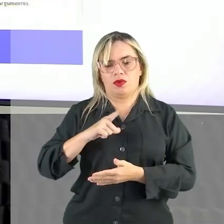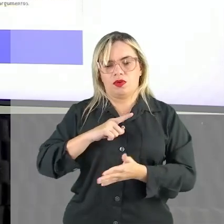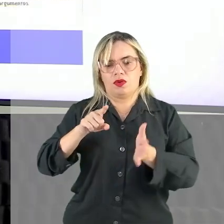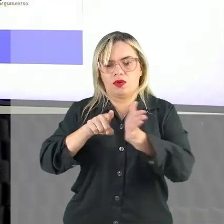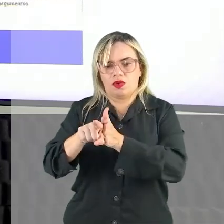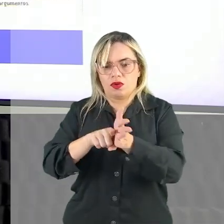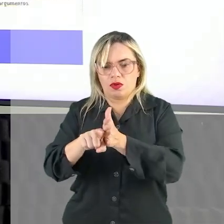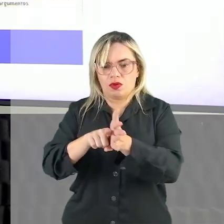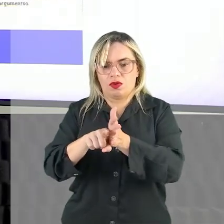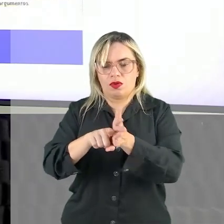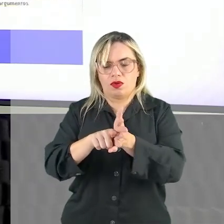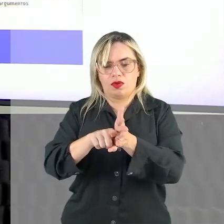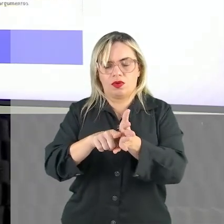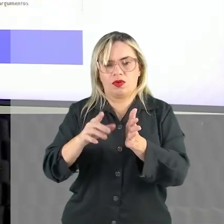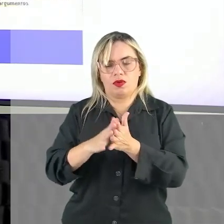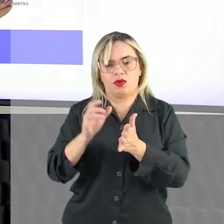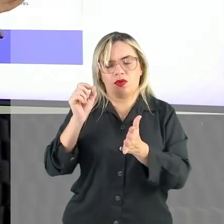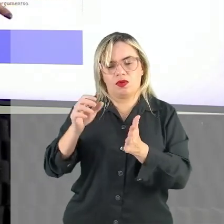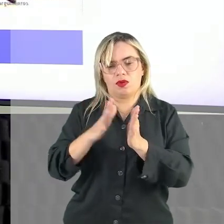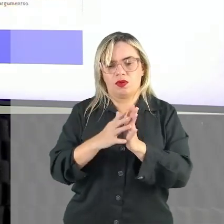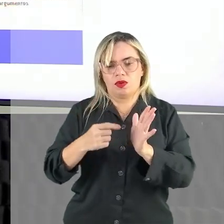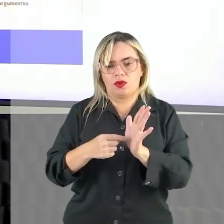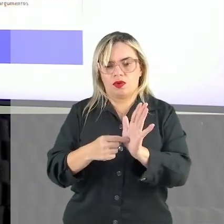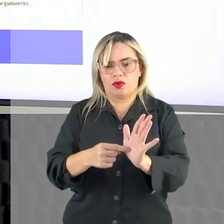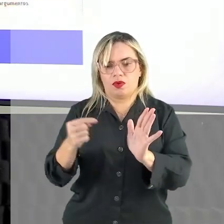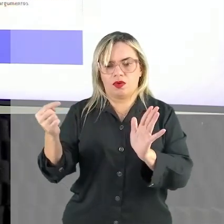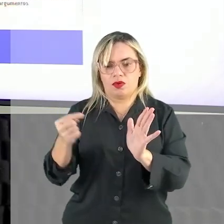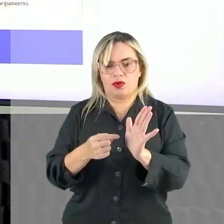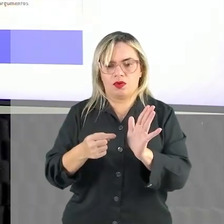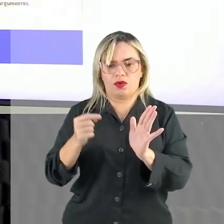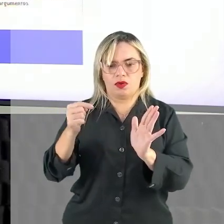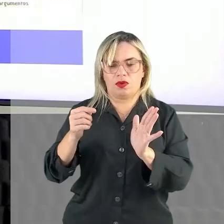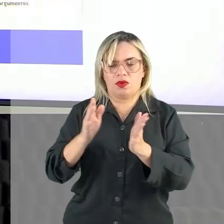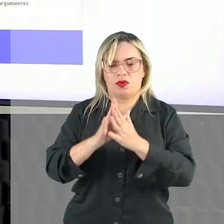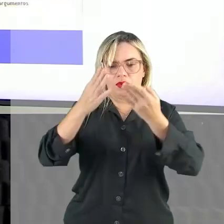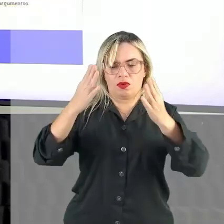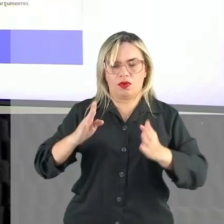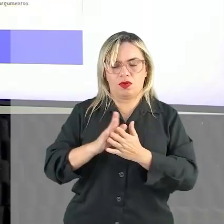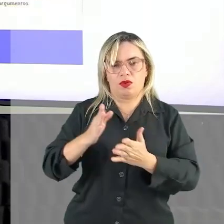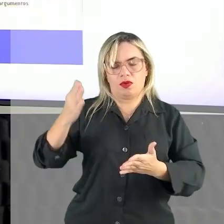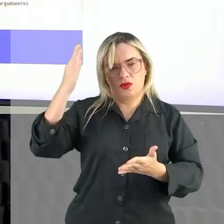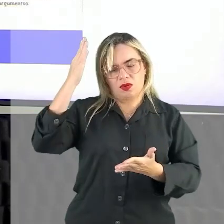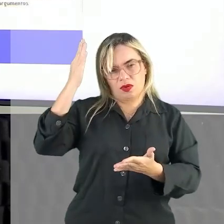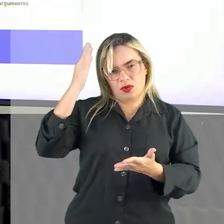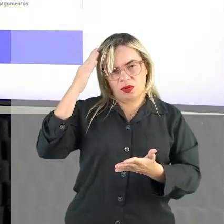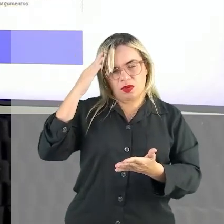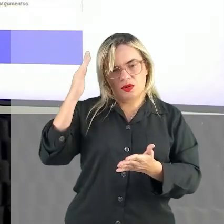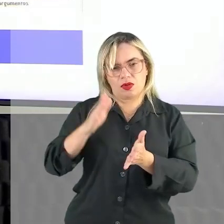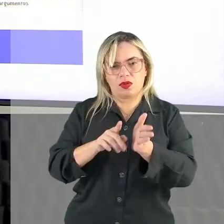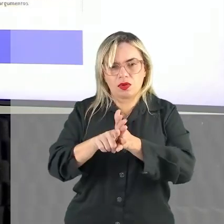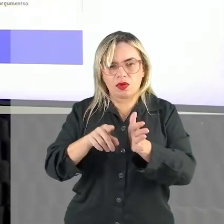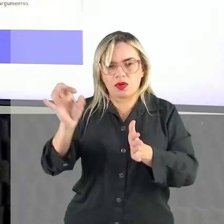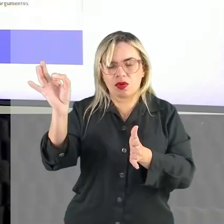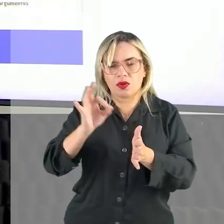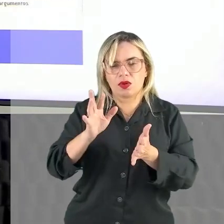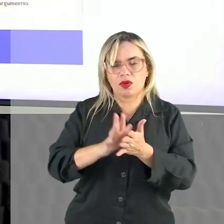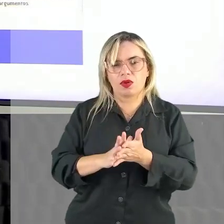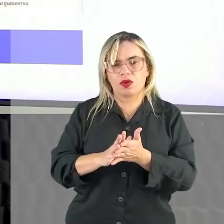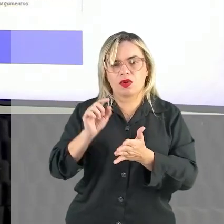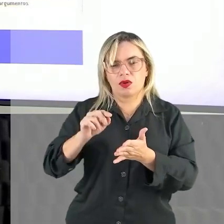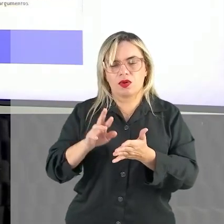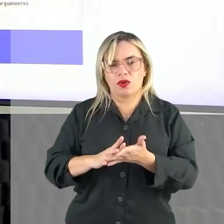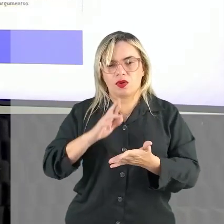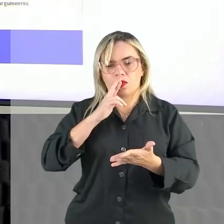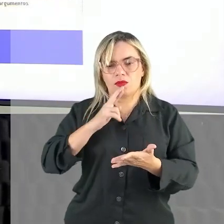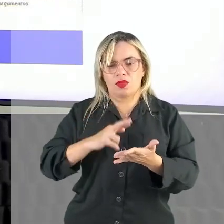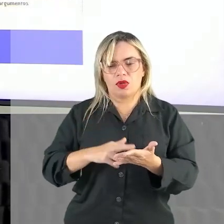as pesquisas, ou seja, a apresentação, a análise, a interpretação de dados. Esse daqui é um dos mais